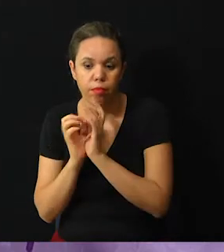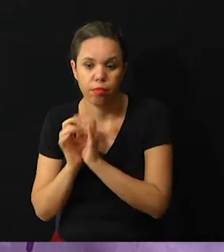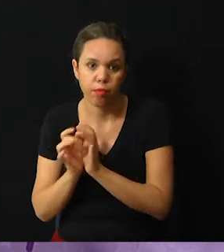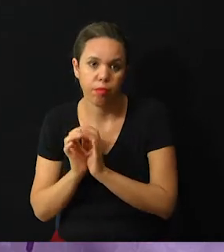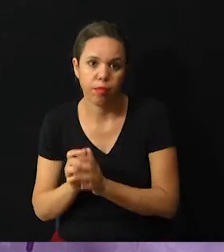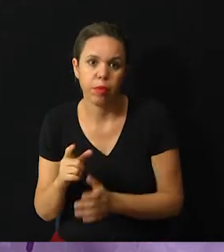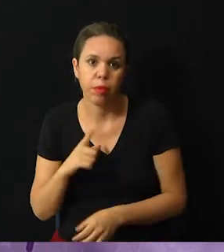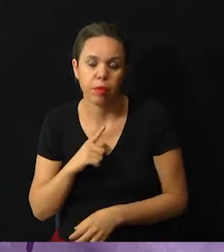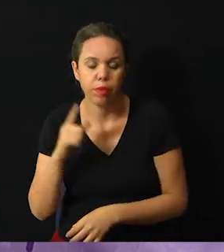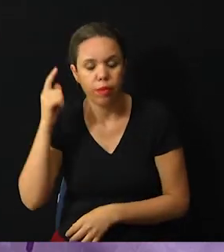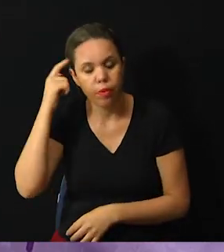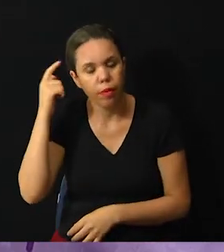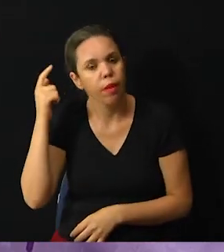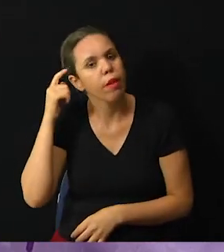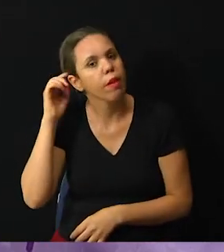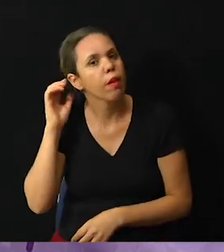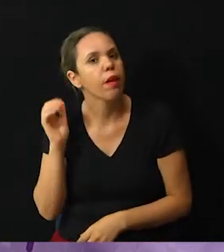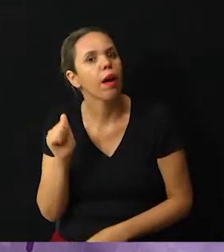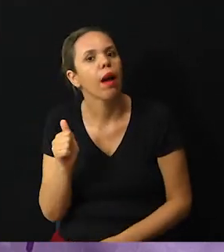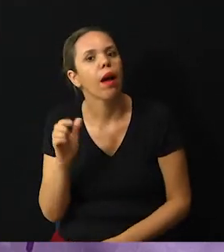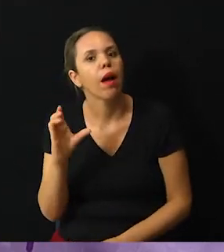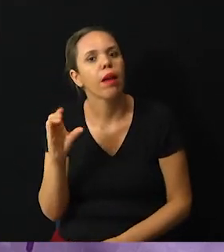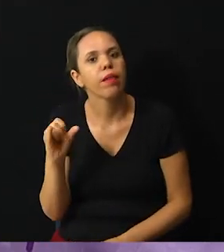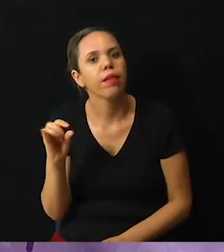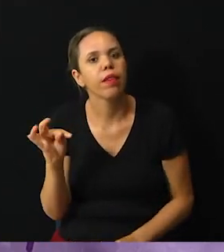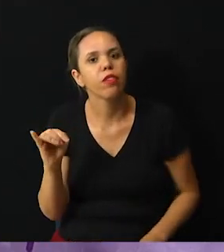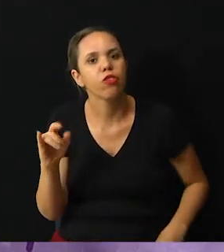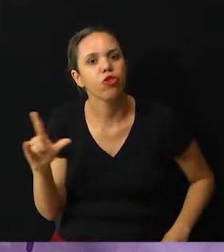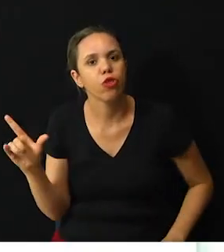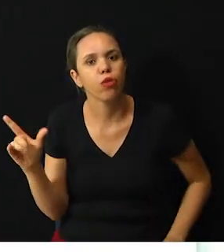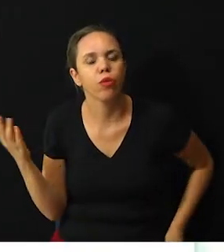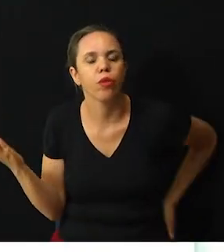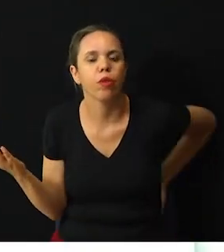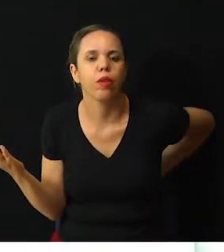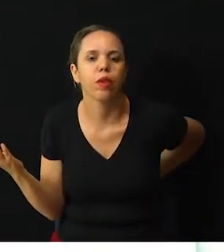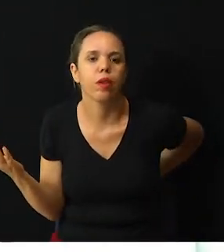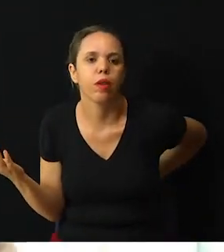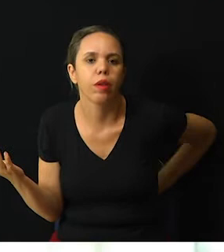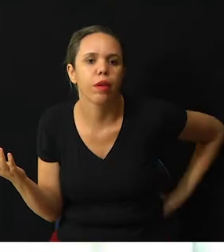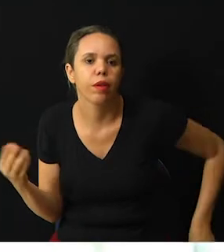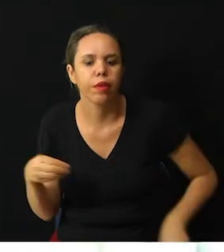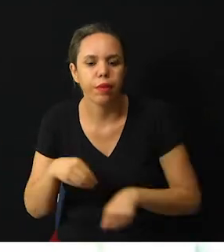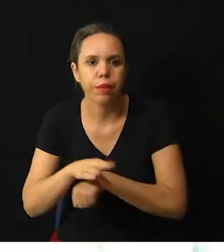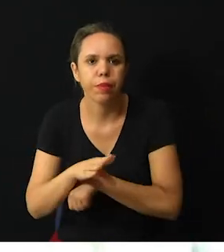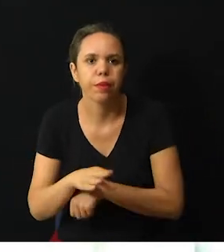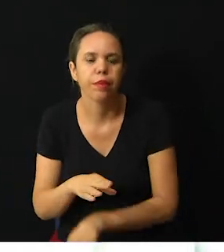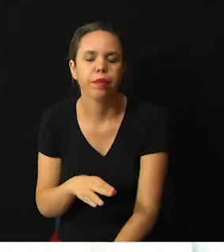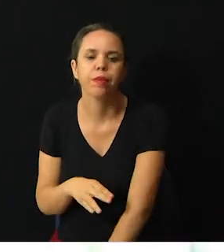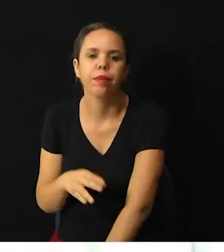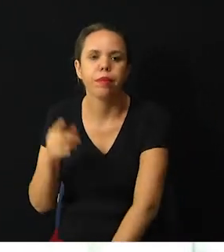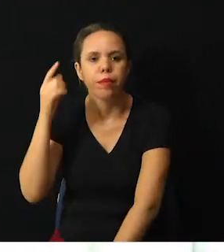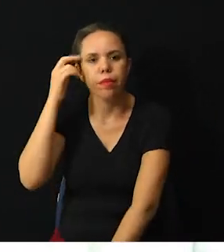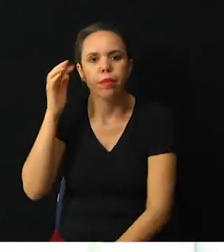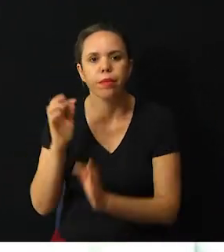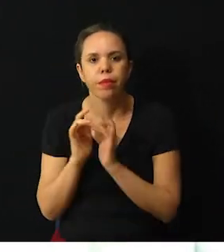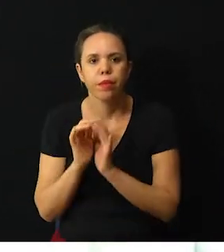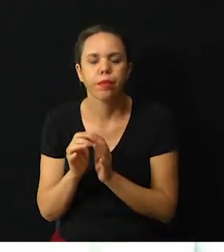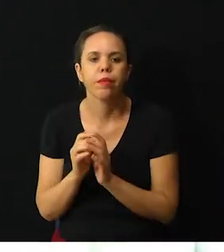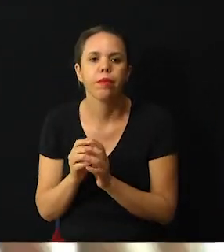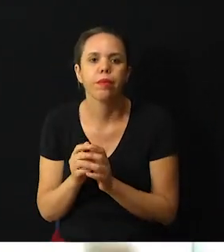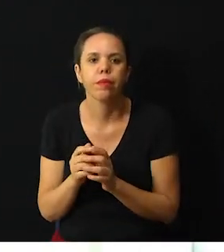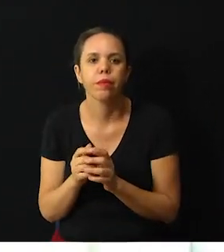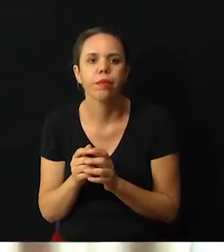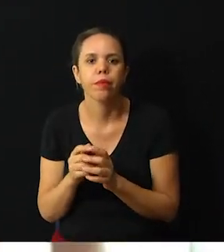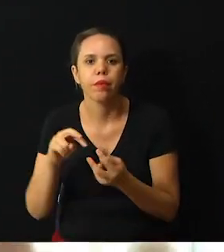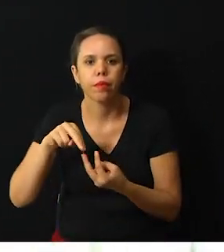das substâncias que a gente tem no cérebro, que chama acetilcolina. E a acetilcolina é um mensageiro entre neurônios, né? Os nossos